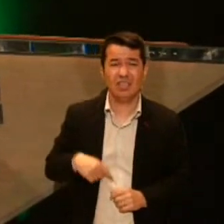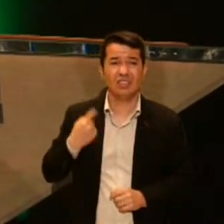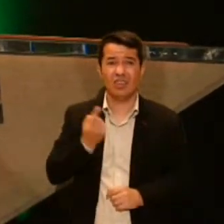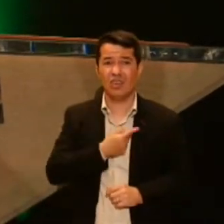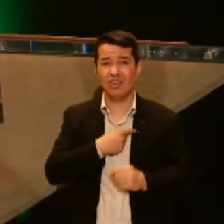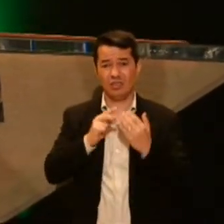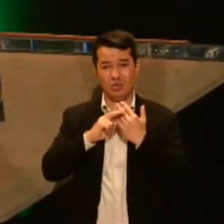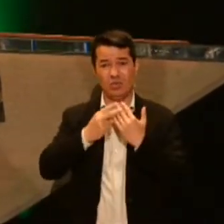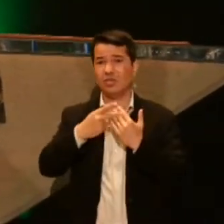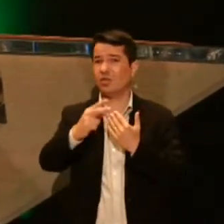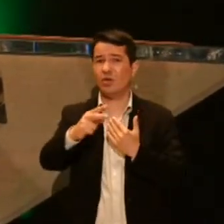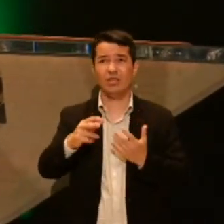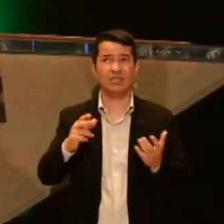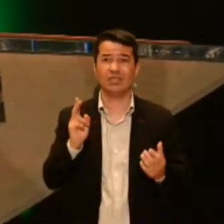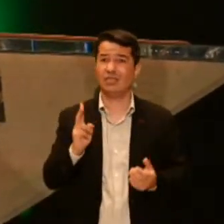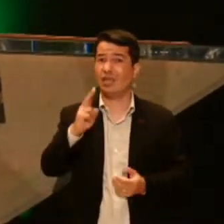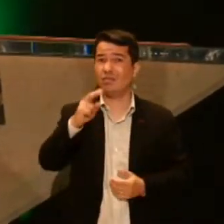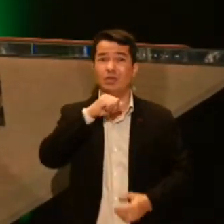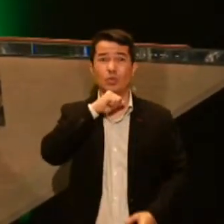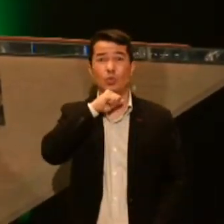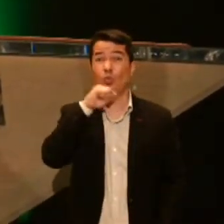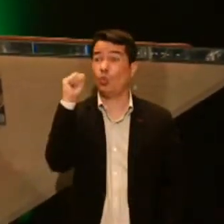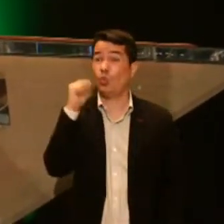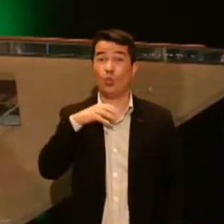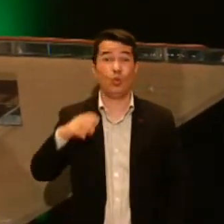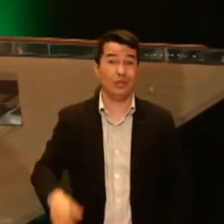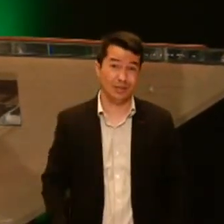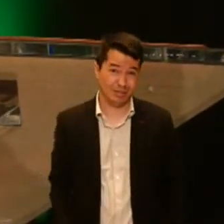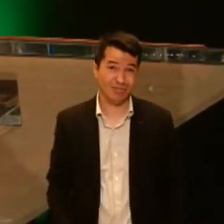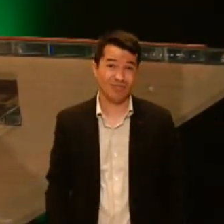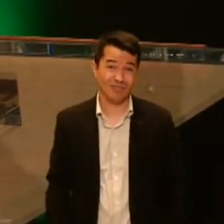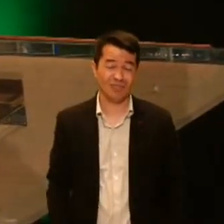Eu queria nessa noite dizer para você,